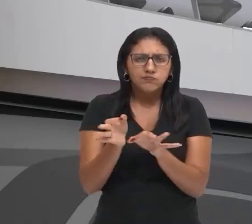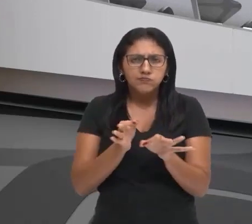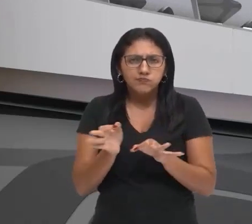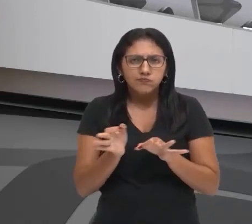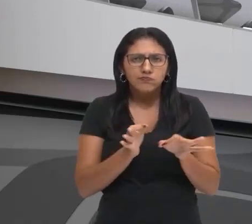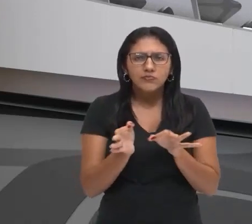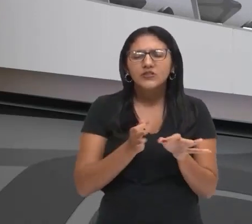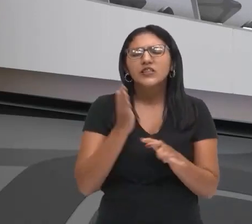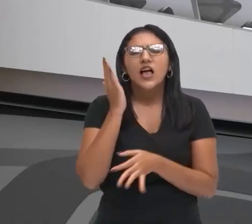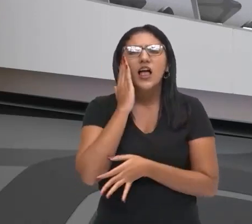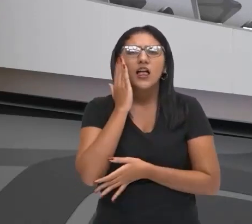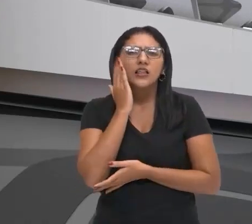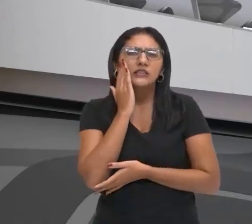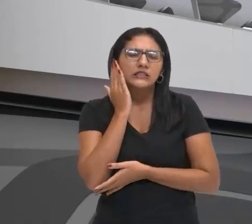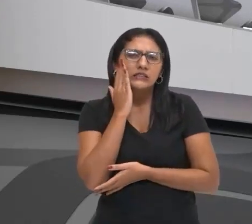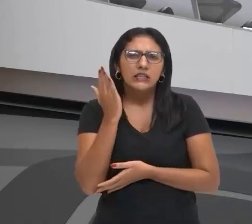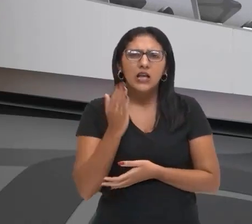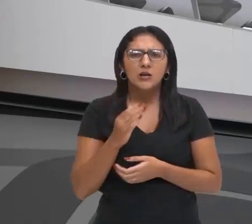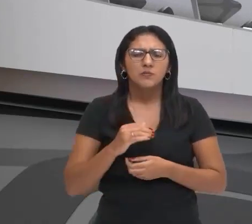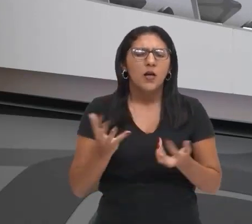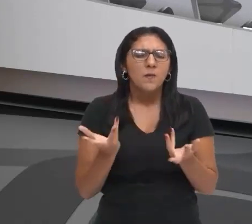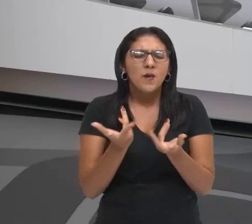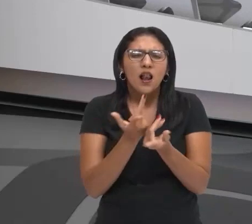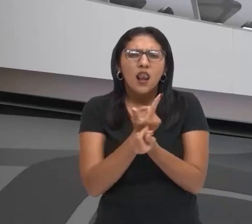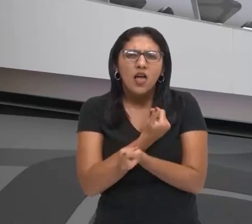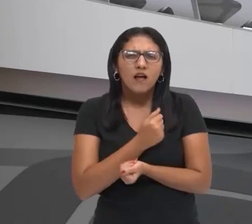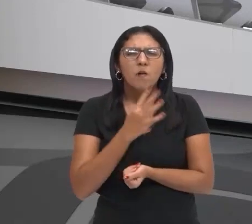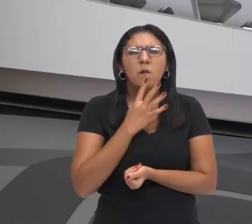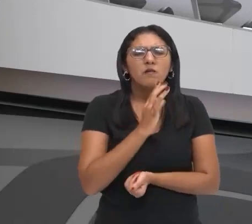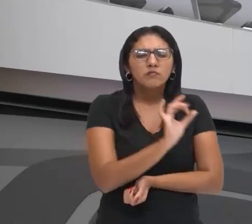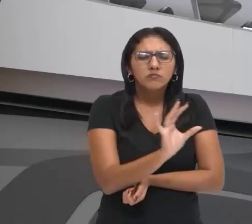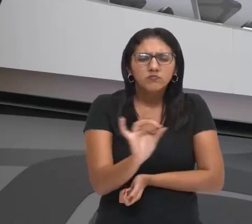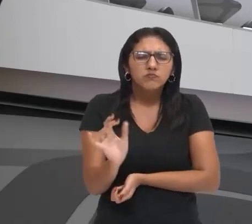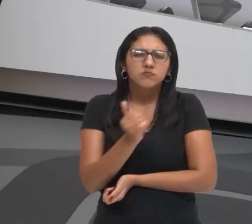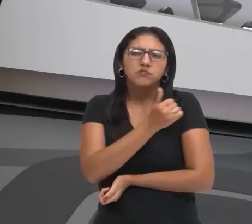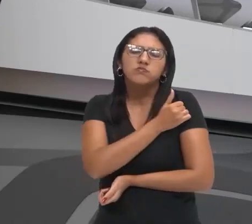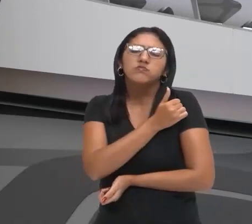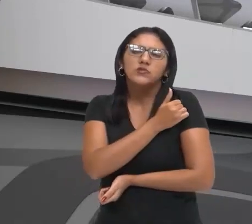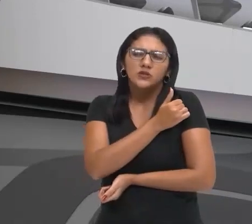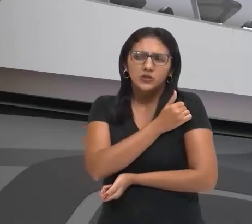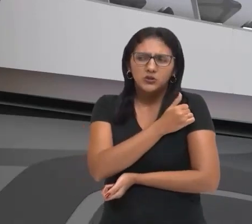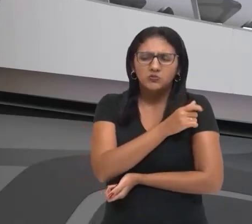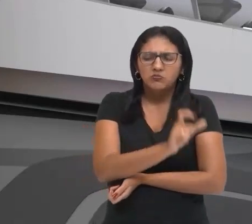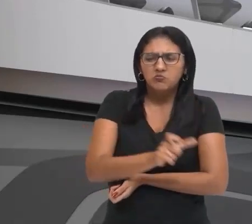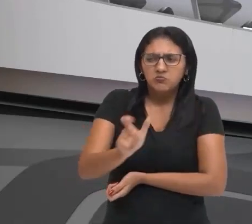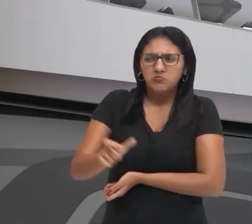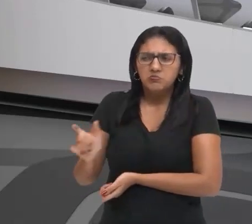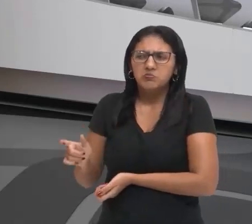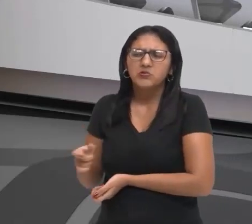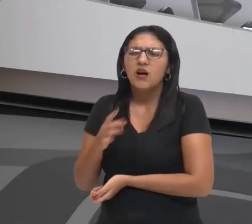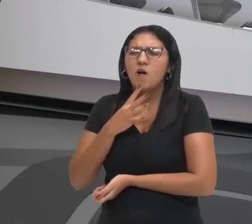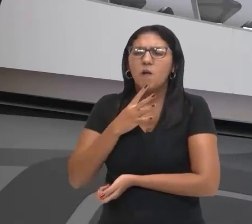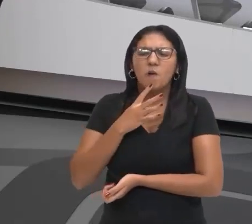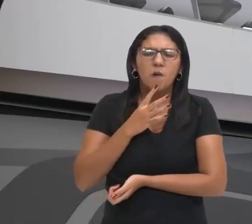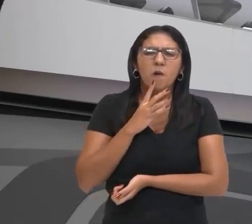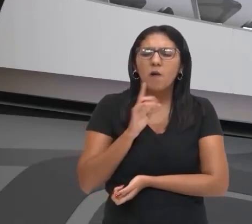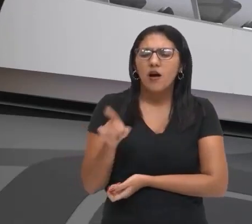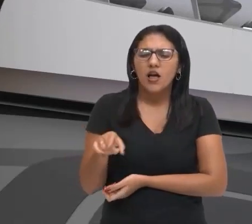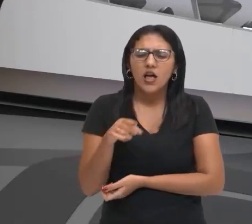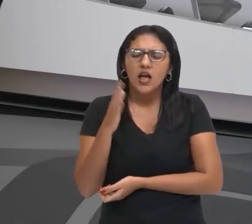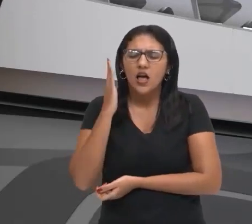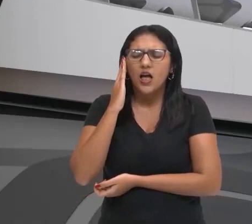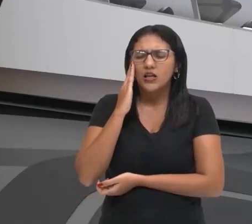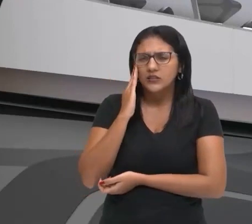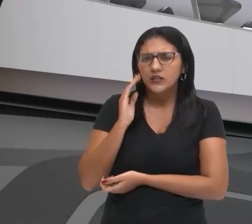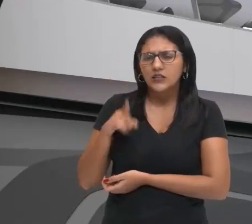consegue saber aquela habilidade, ele conhece aquele aluno, ele conhece aquele estudante que